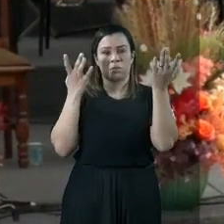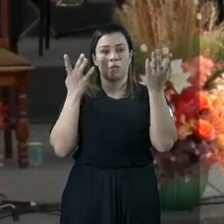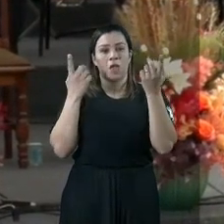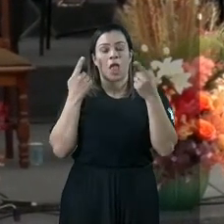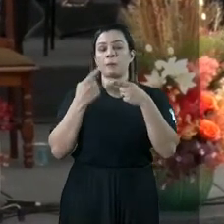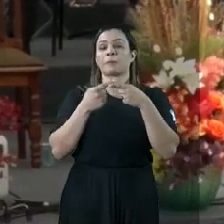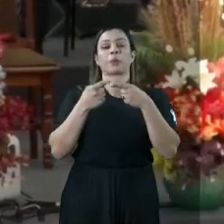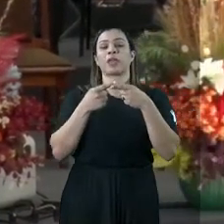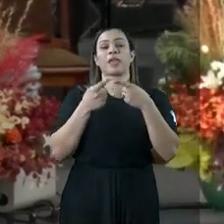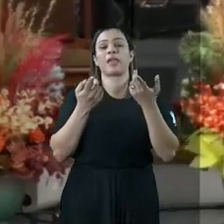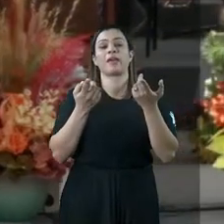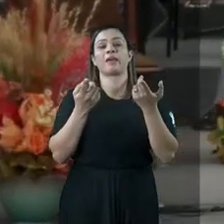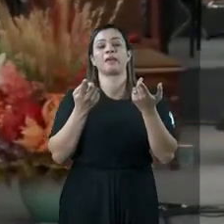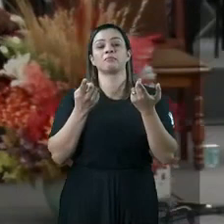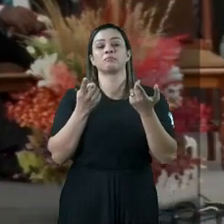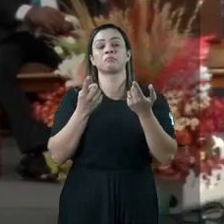revelação.